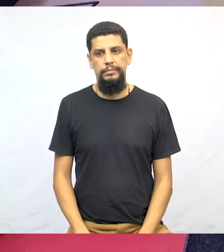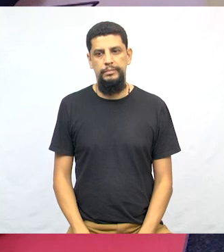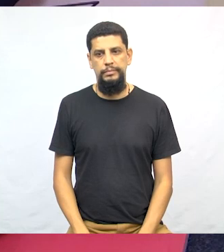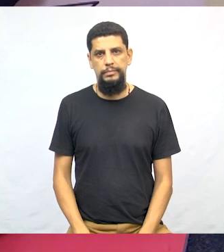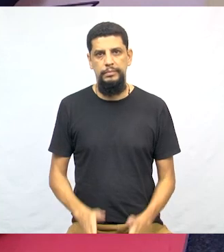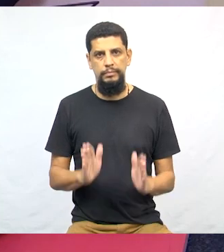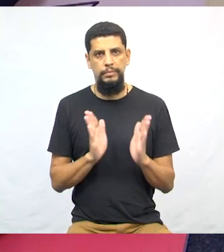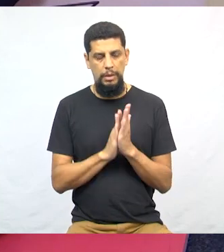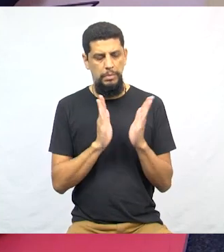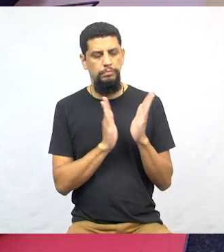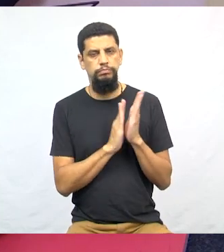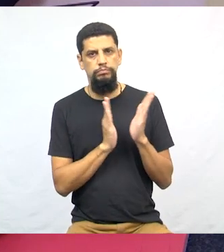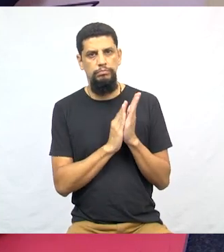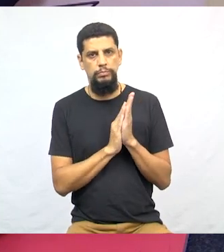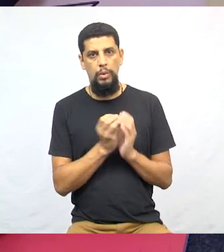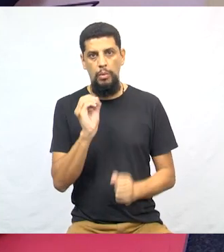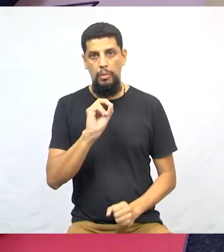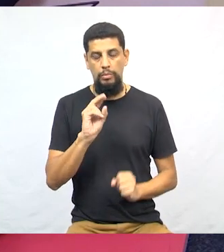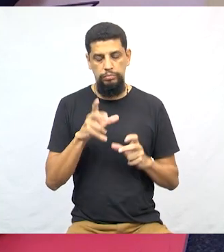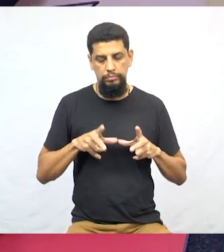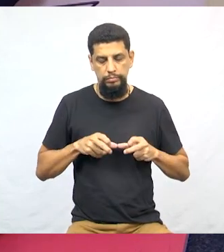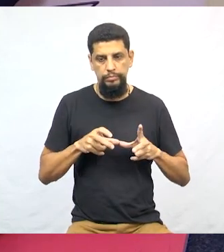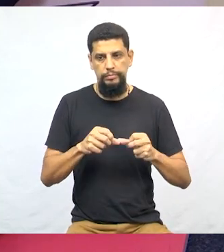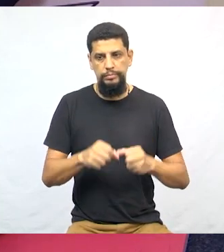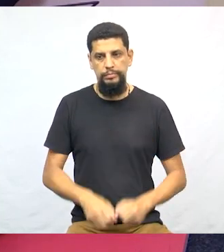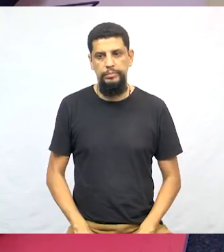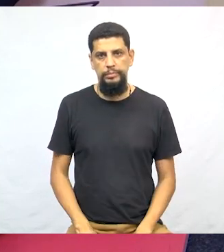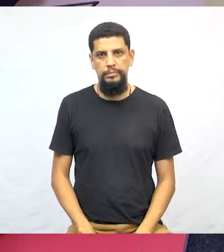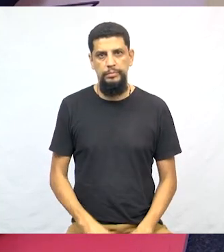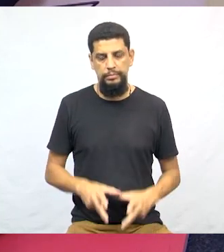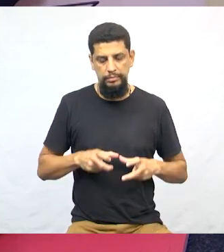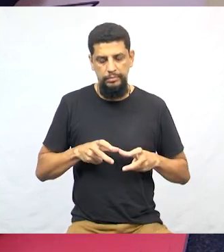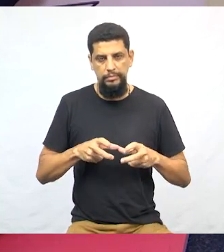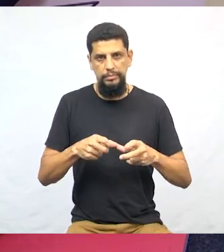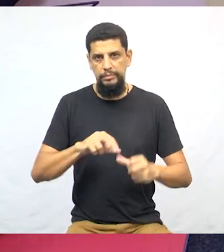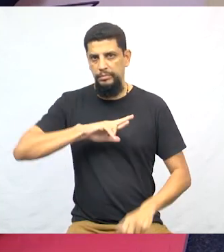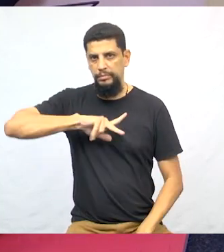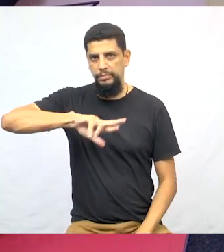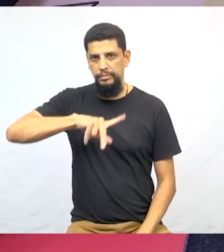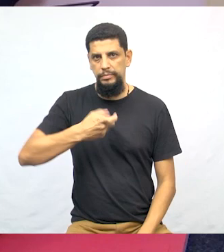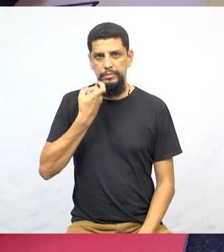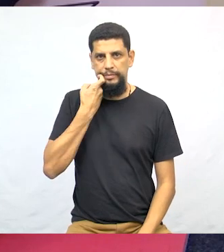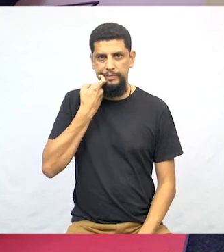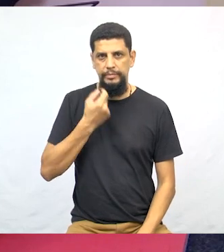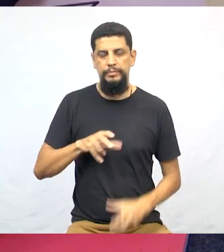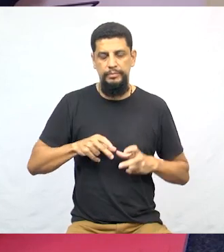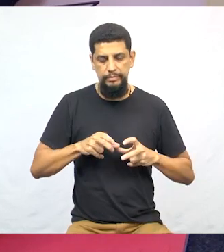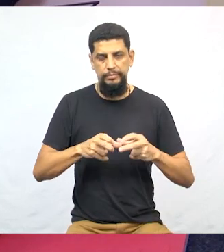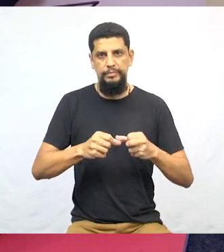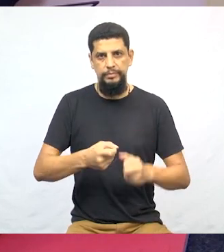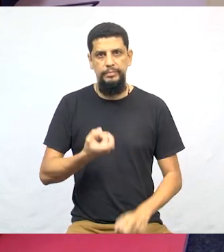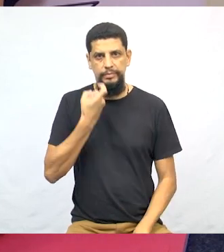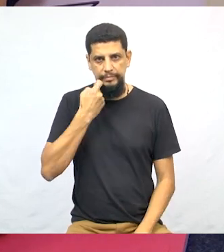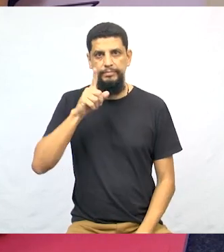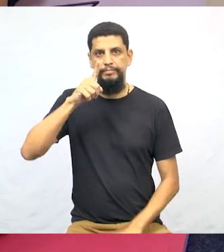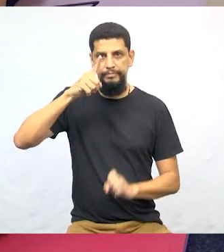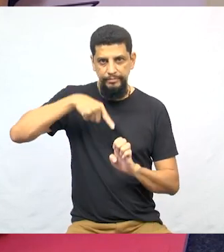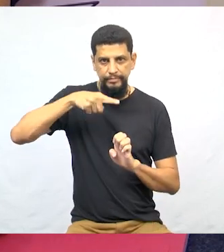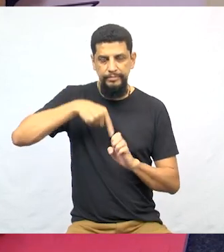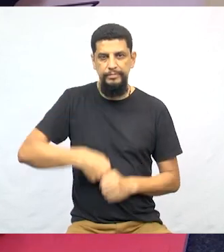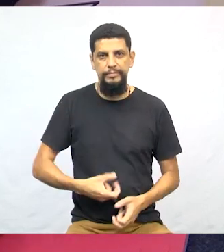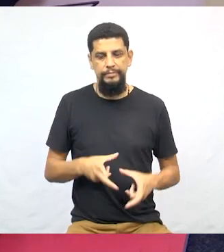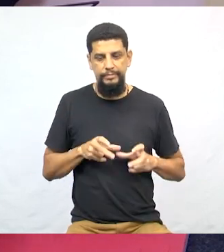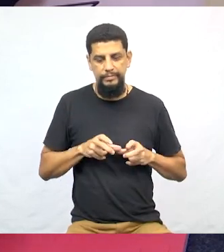palma ou com caranguejo? Caranguejo. Então vamos lá. Caranguejo não é peixe,